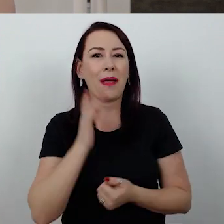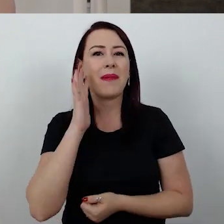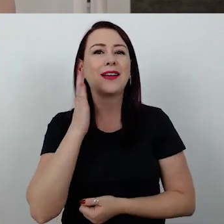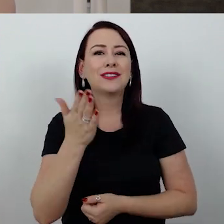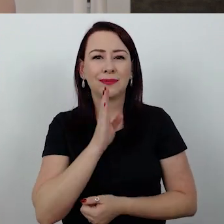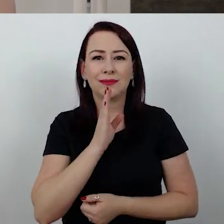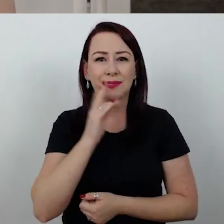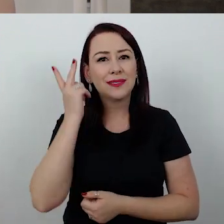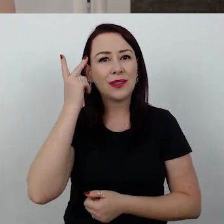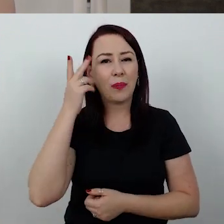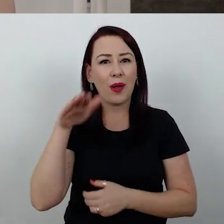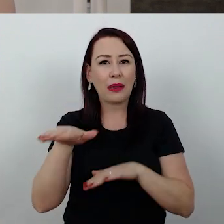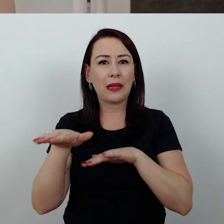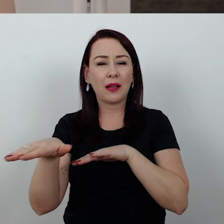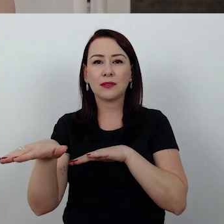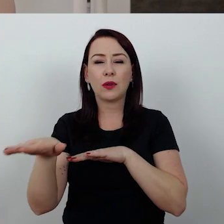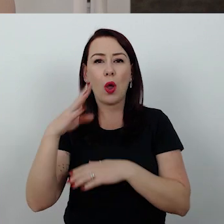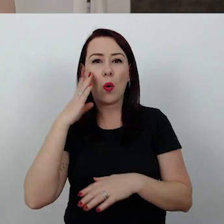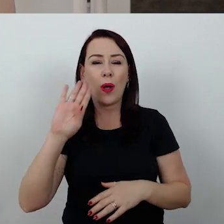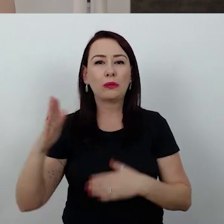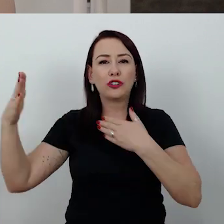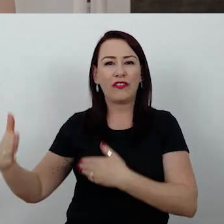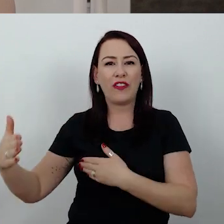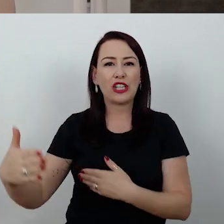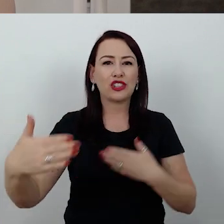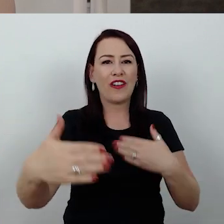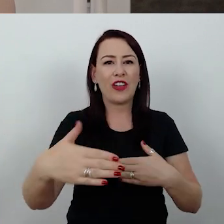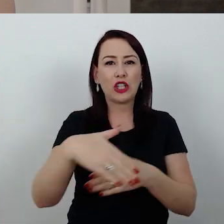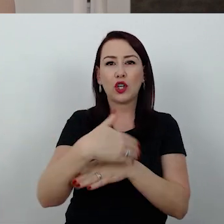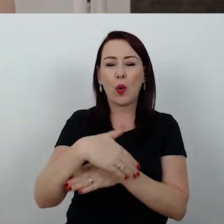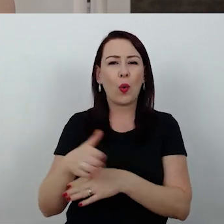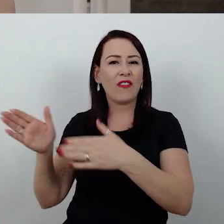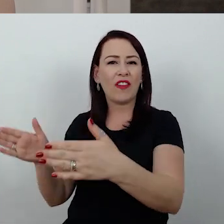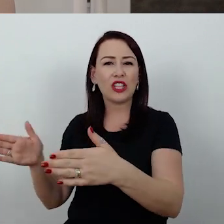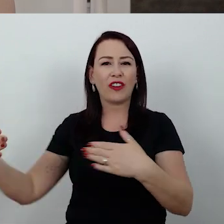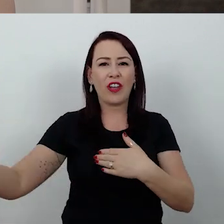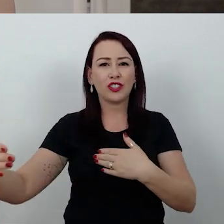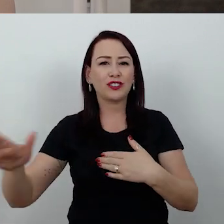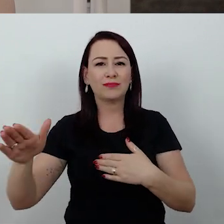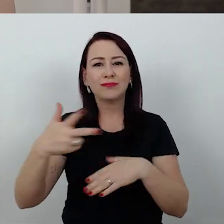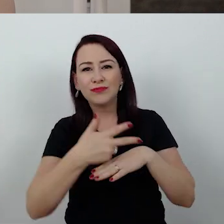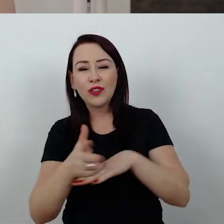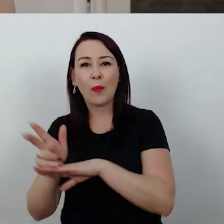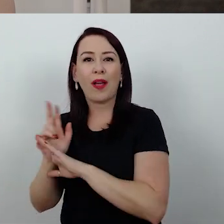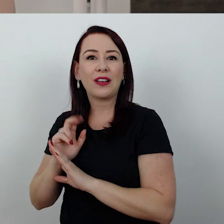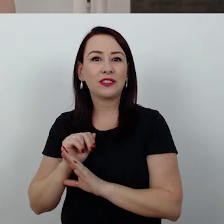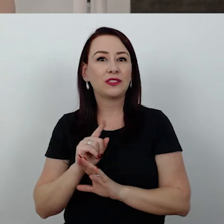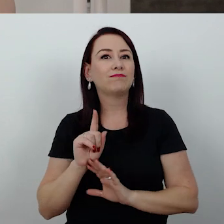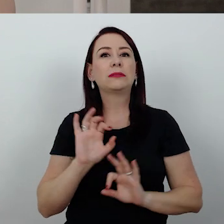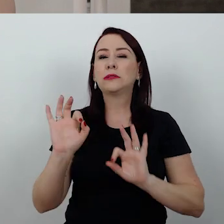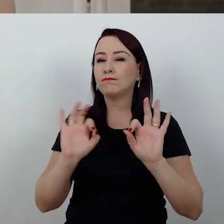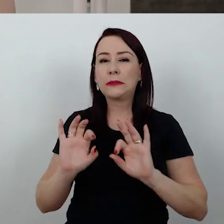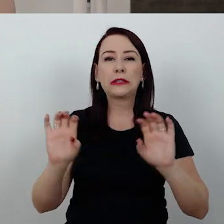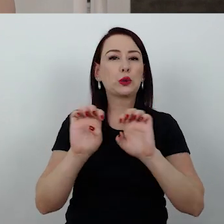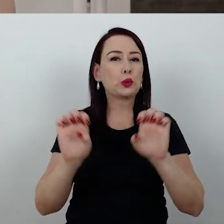de São Paulo, em 4 dias, fechava qualquer rua para filmagem, né? Com uma estrutura